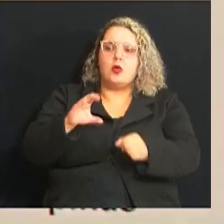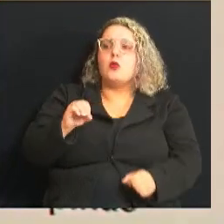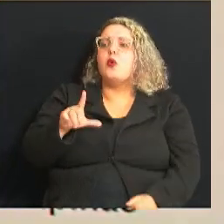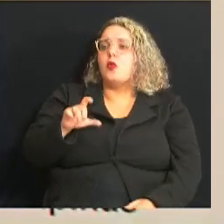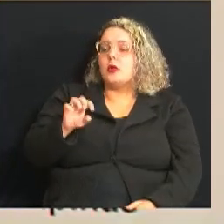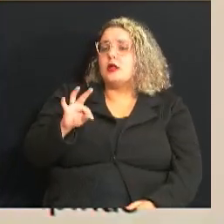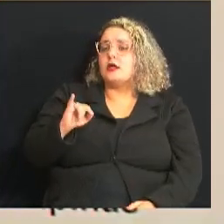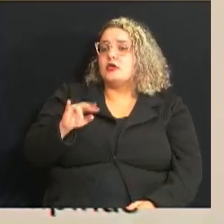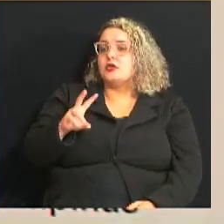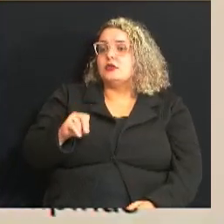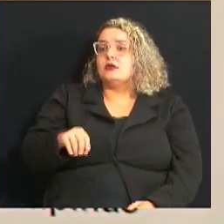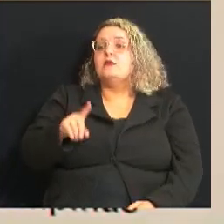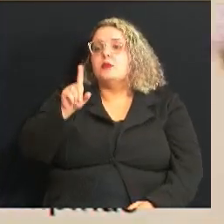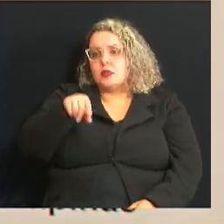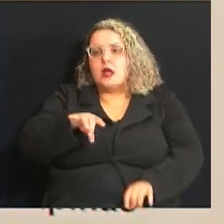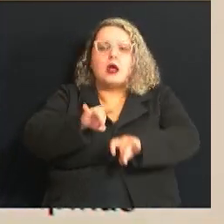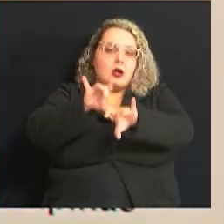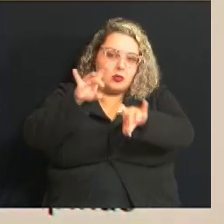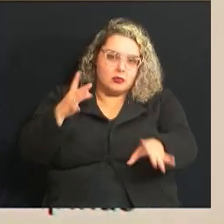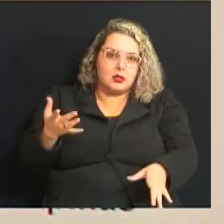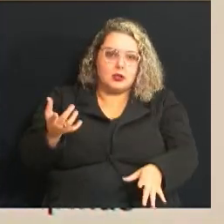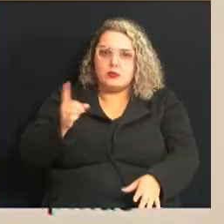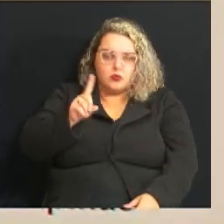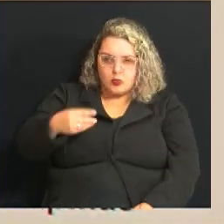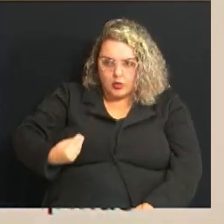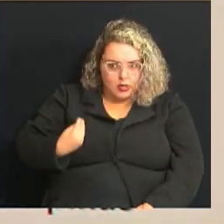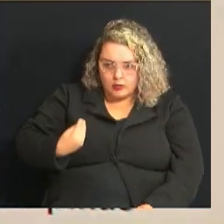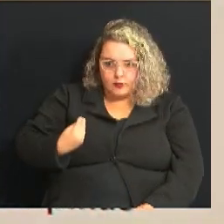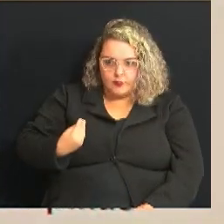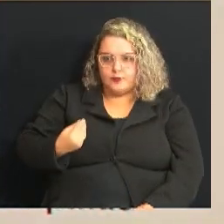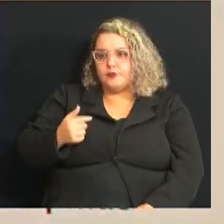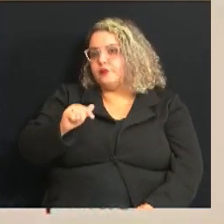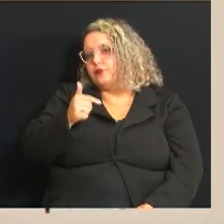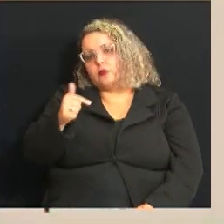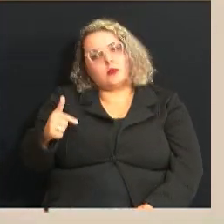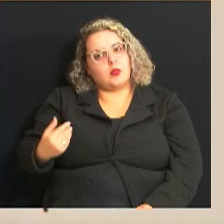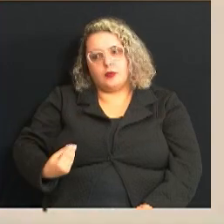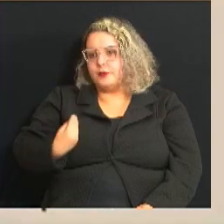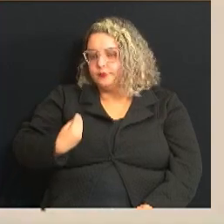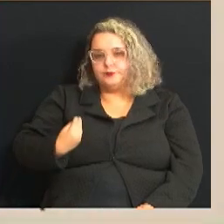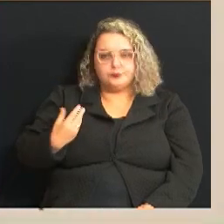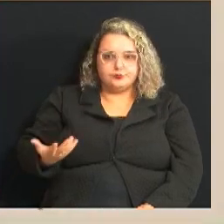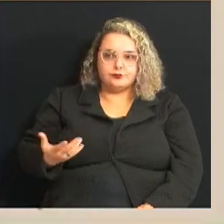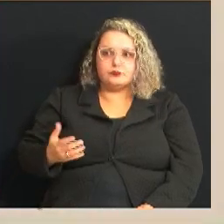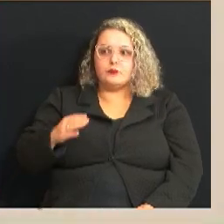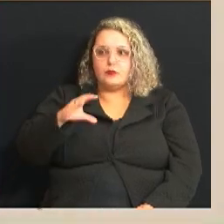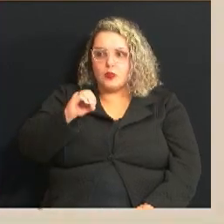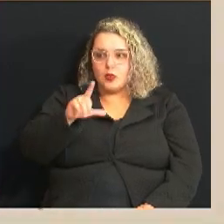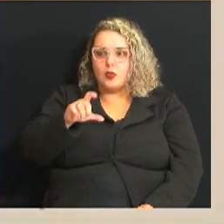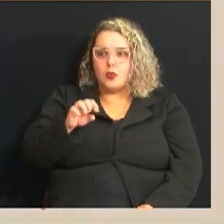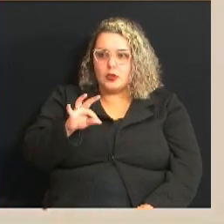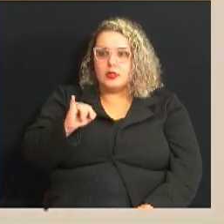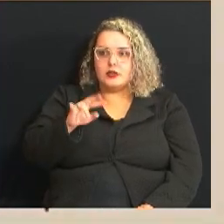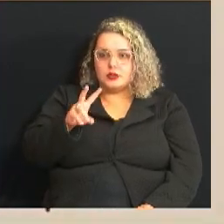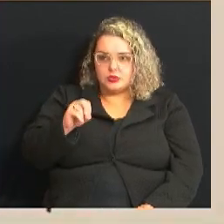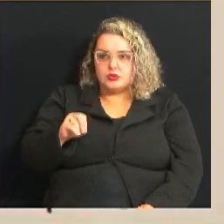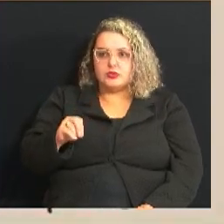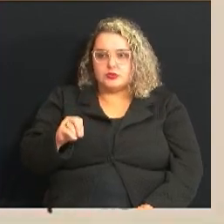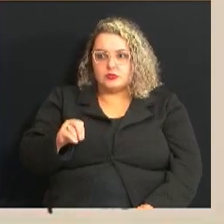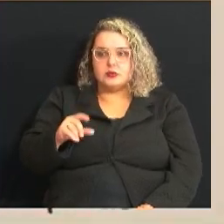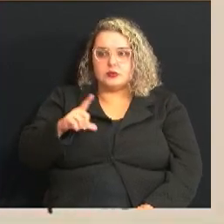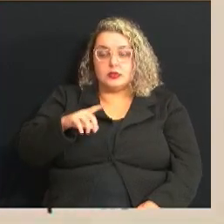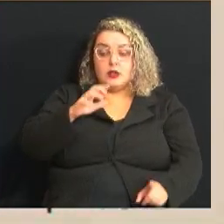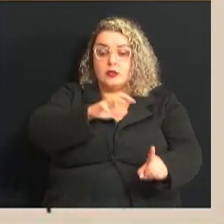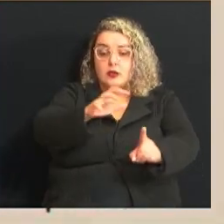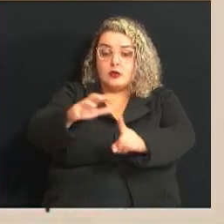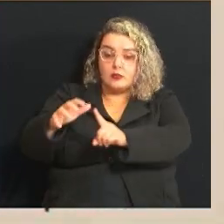porque é online, né? Exatamente. Então, não é mais presencial, Adriele? Não, não. O coletivo faz esse trabalho de ter impacto social na